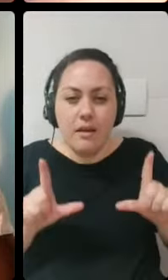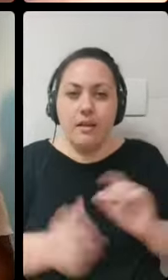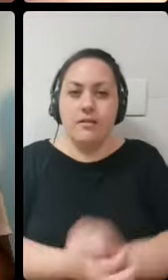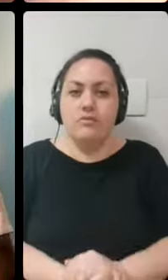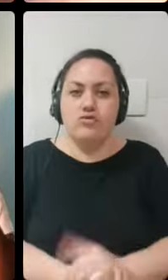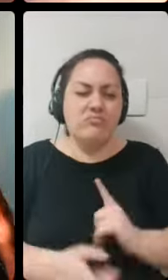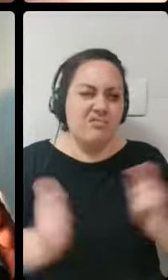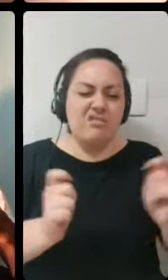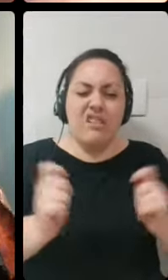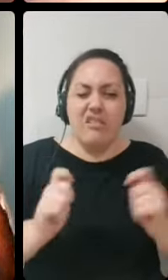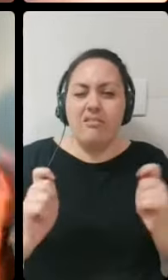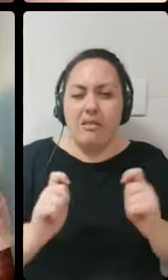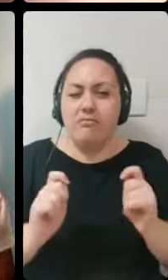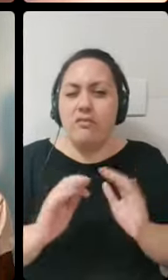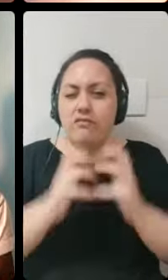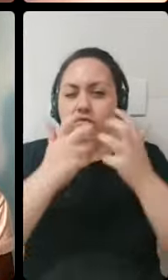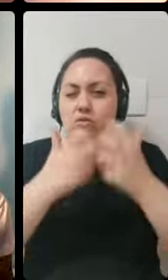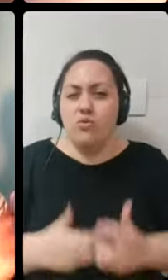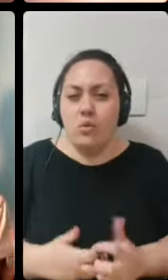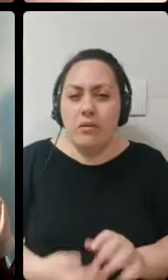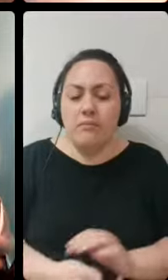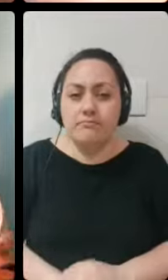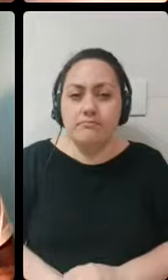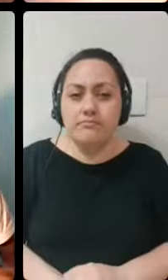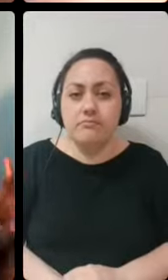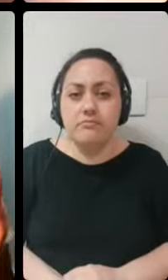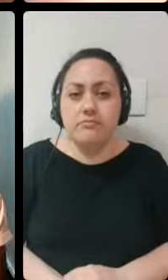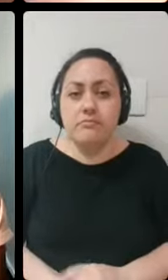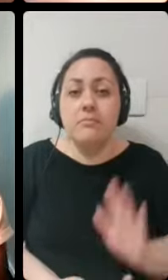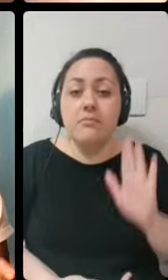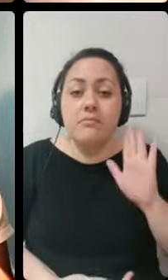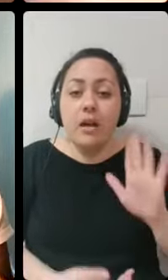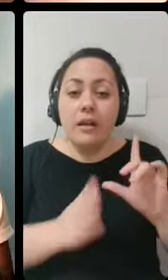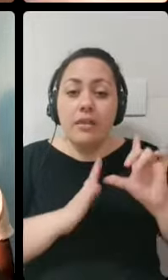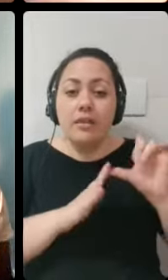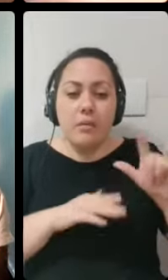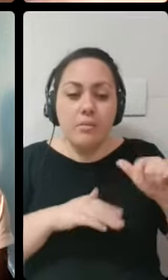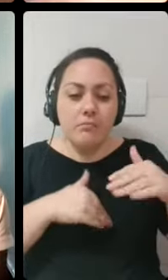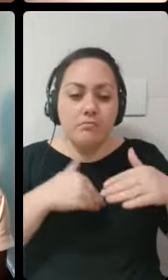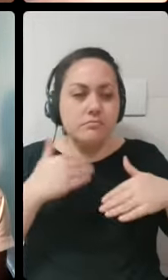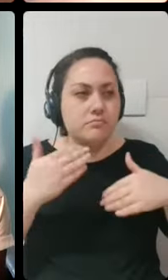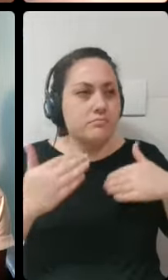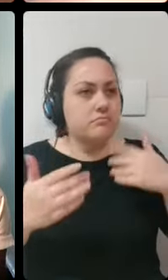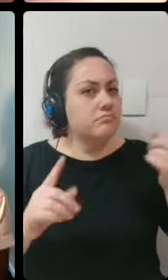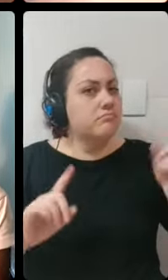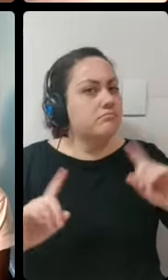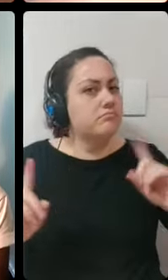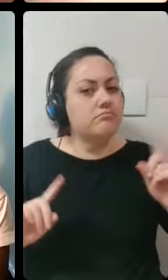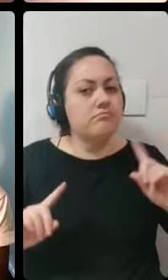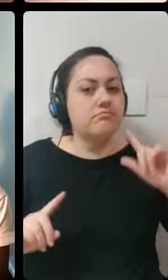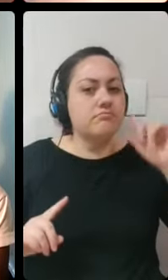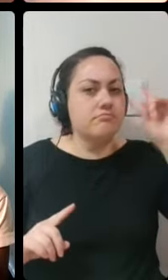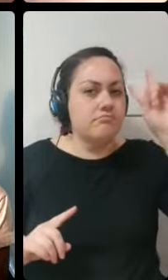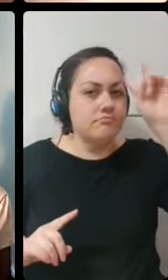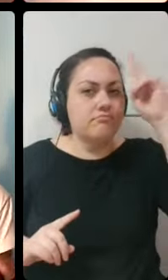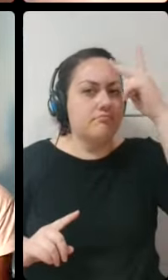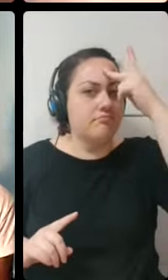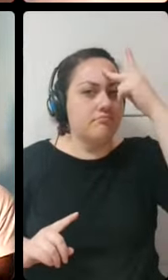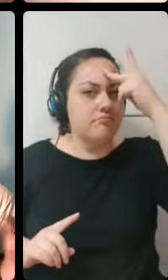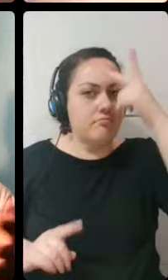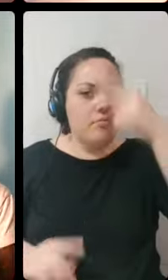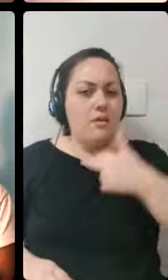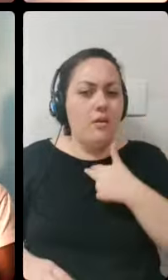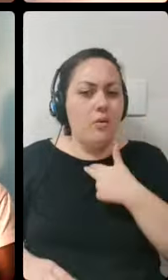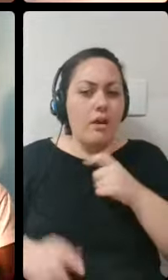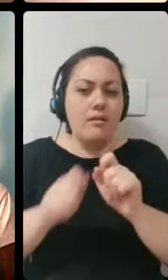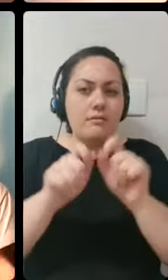certo. Mas aí a gente vai se desconstruindo ao longo do processo, porque daí a gente percebe, bom, não é em todo lugar que a gente vai conseguir aplicar slide. Não é todo lugar